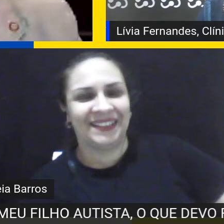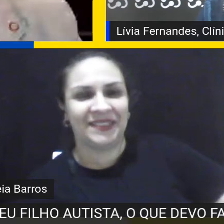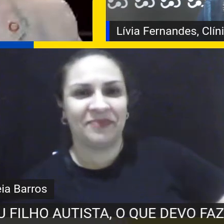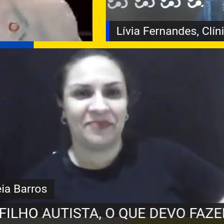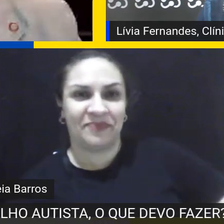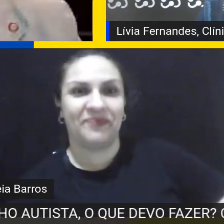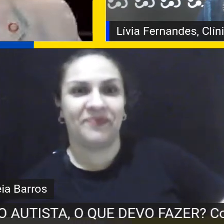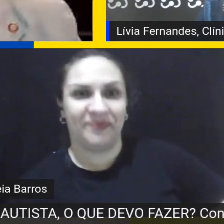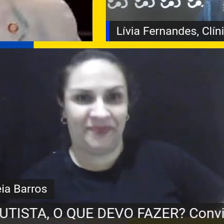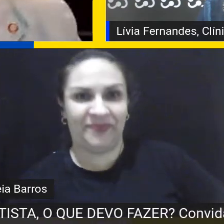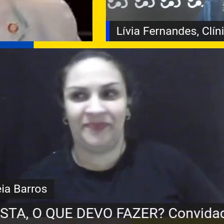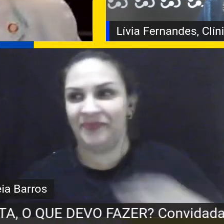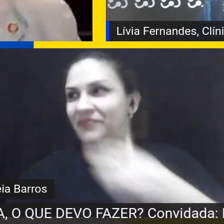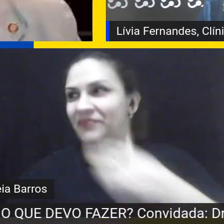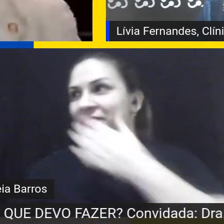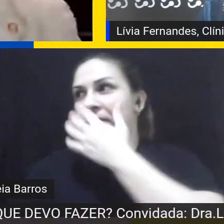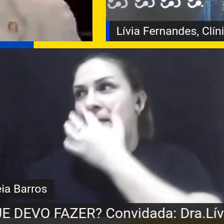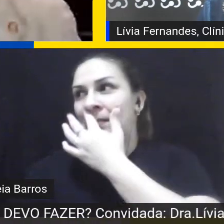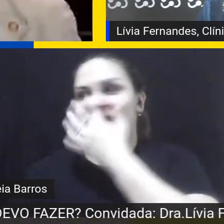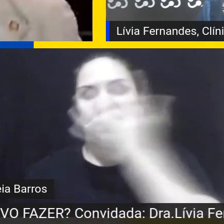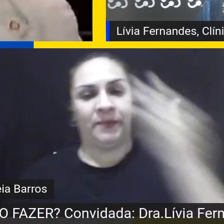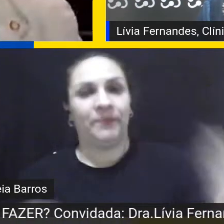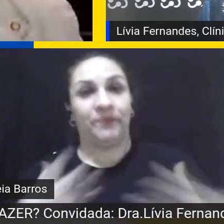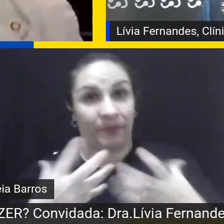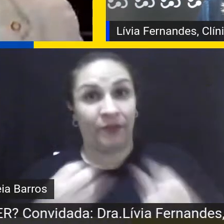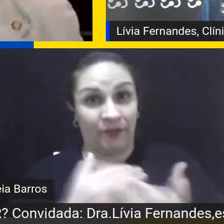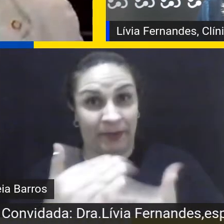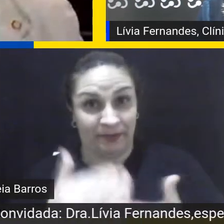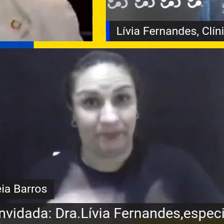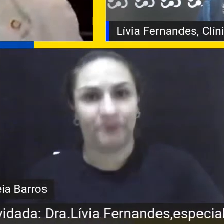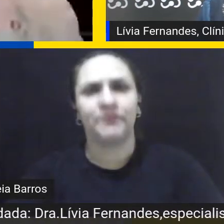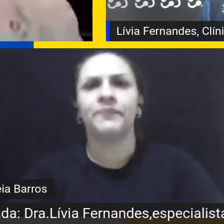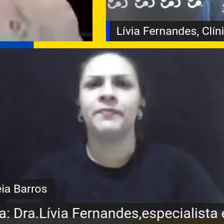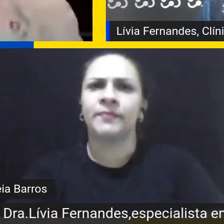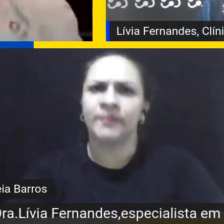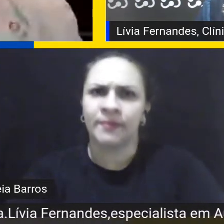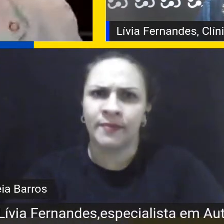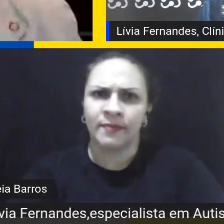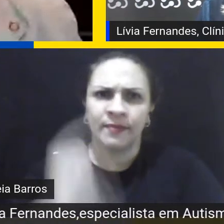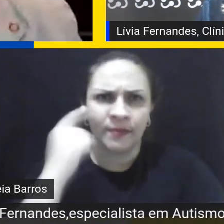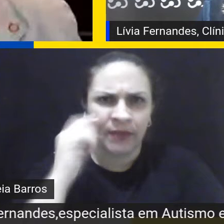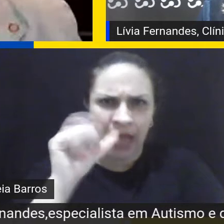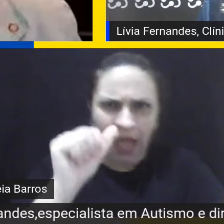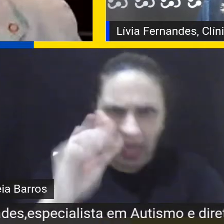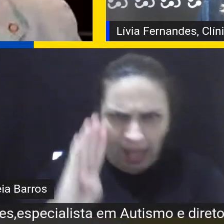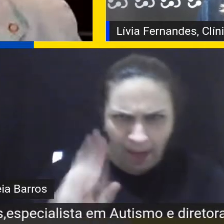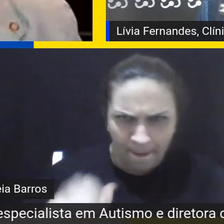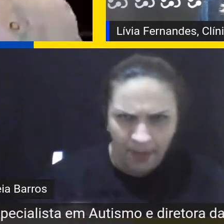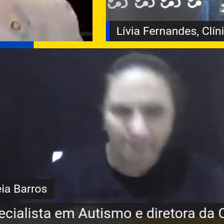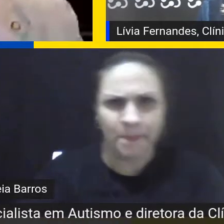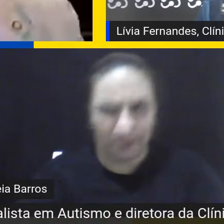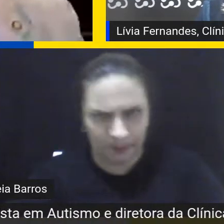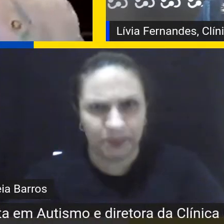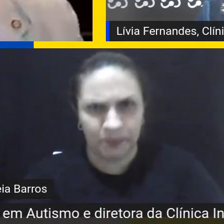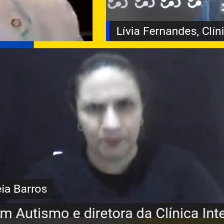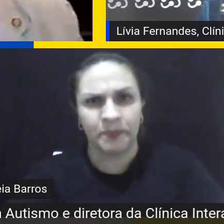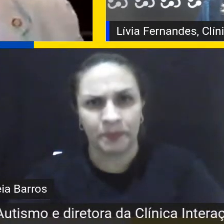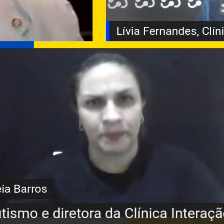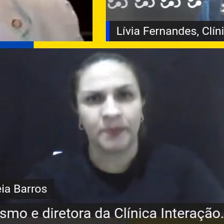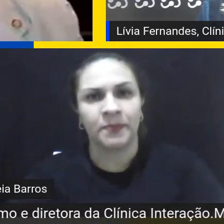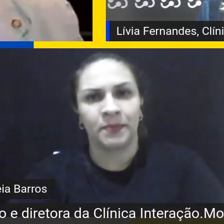estabelecer uma conexão melhor. Vamos lá. Concluiu o seu pensamento? Concluí. Ah, tá